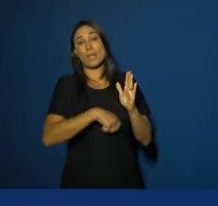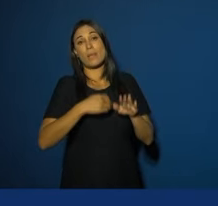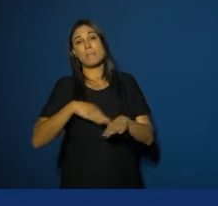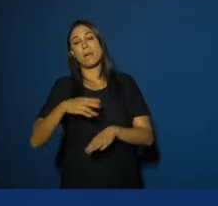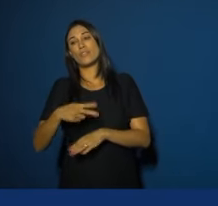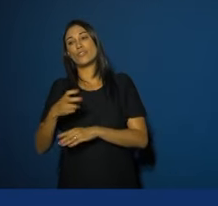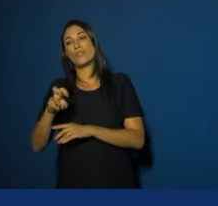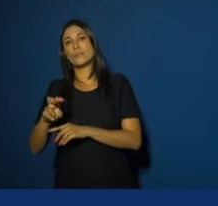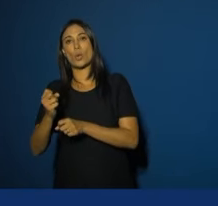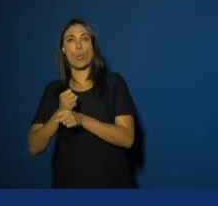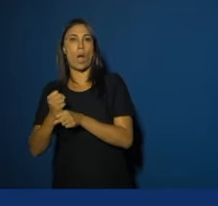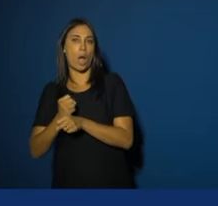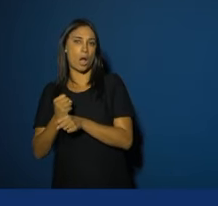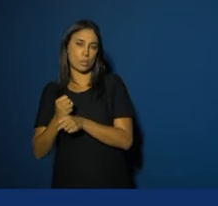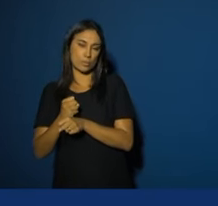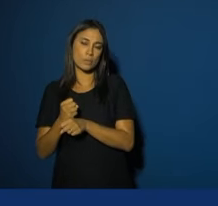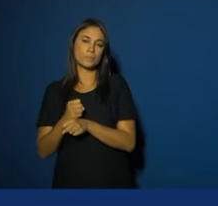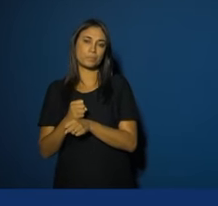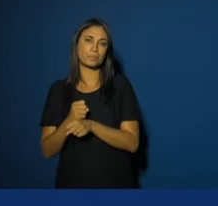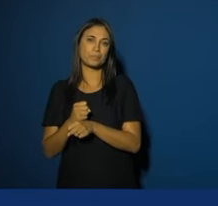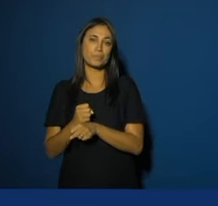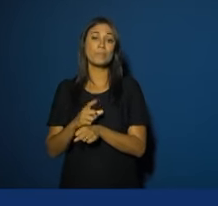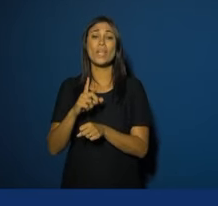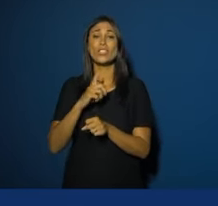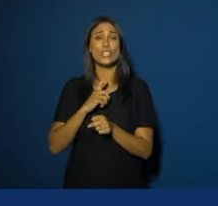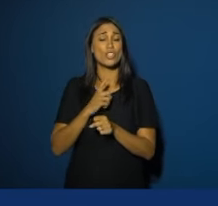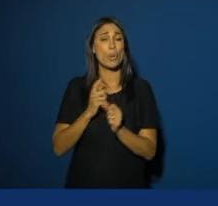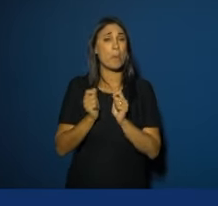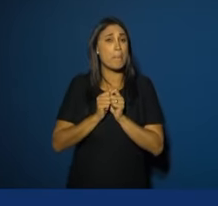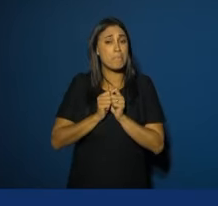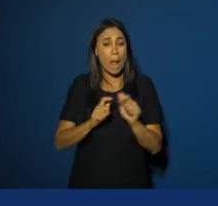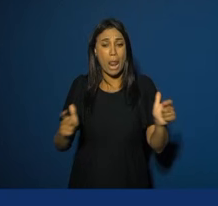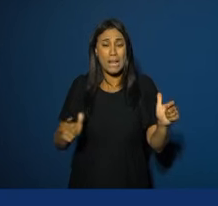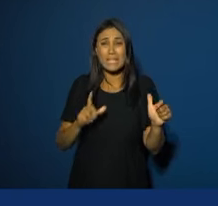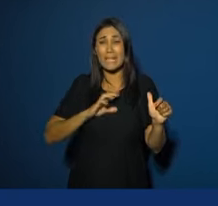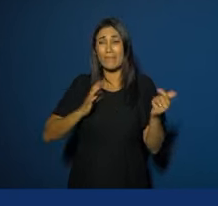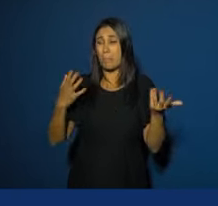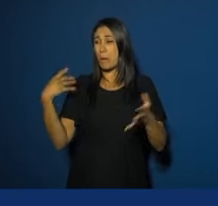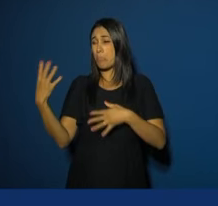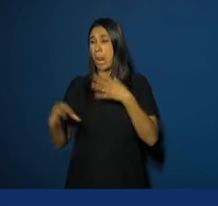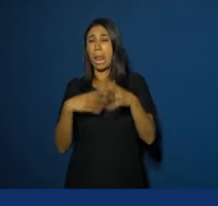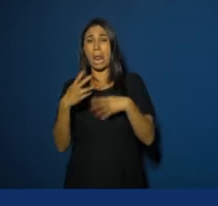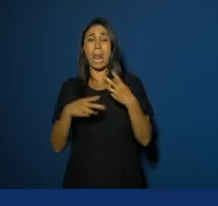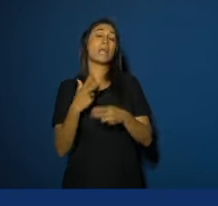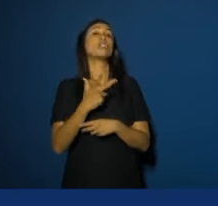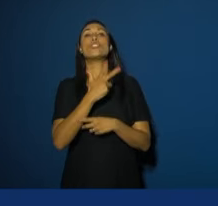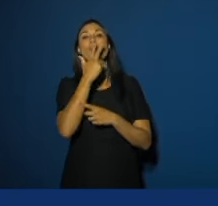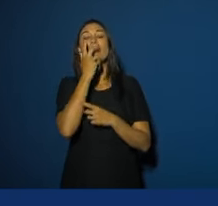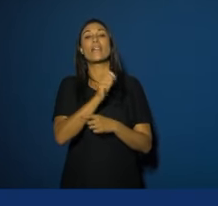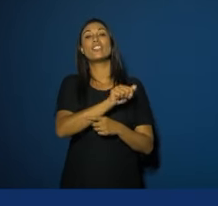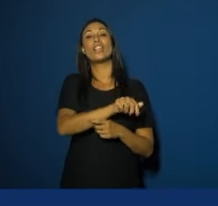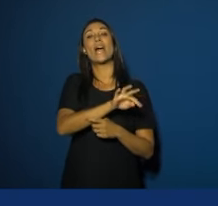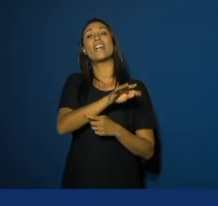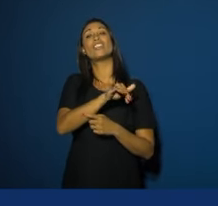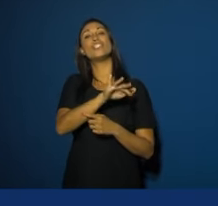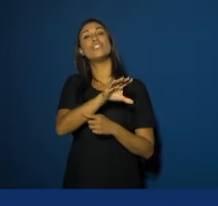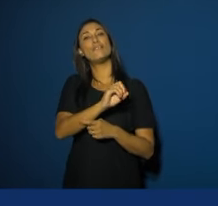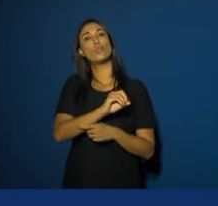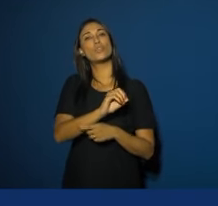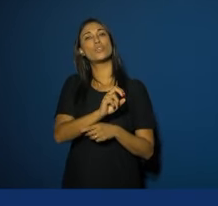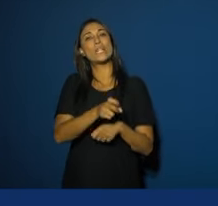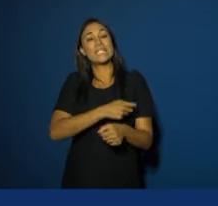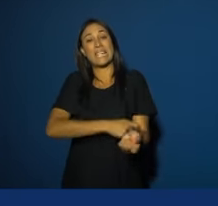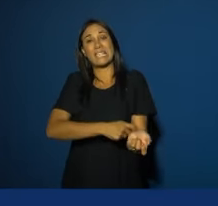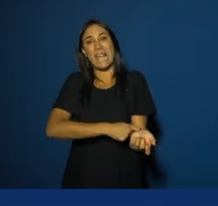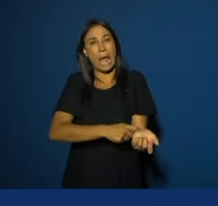25 anos de concessões a gente tinha uma boa parcela deles desequilibrados o que a gente chama lá de ativos estressados negócios